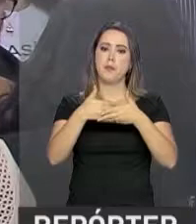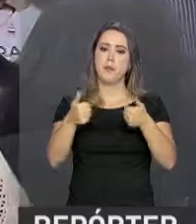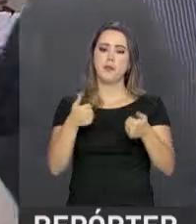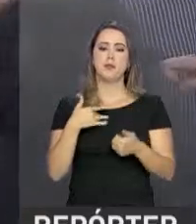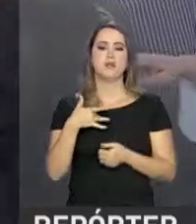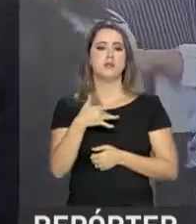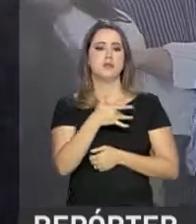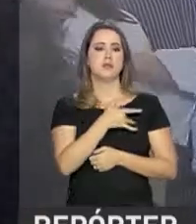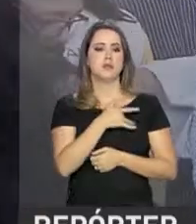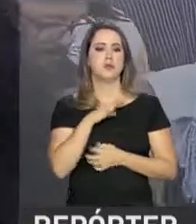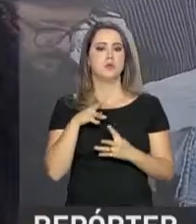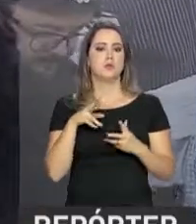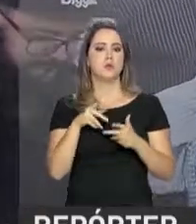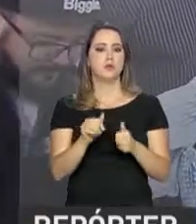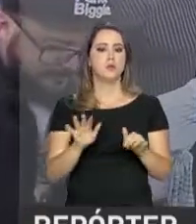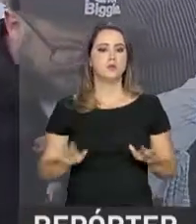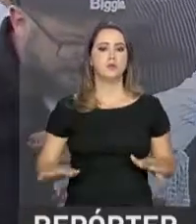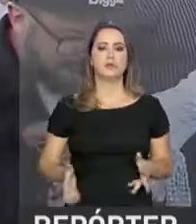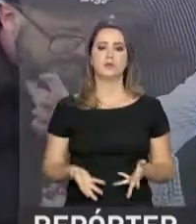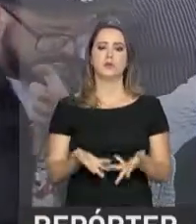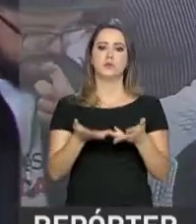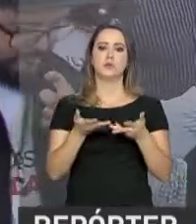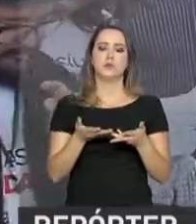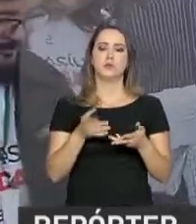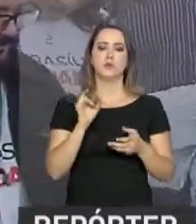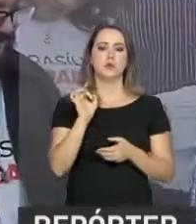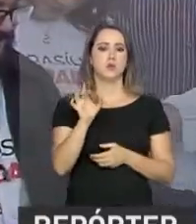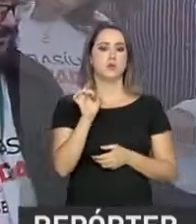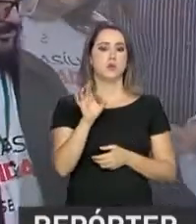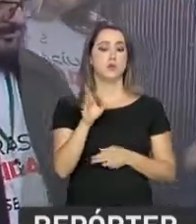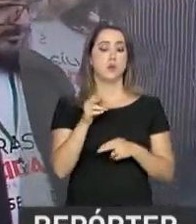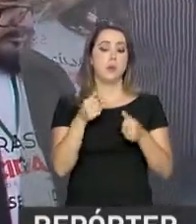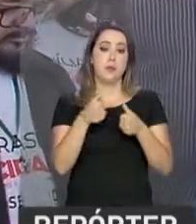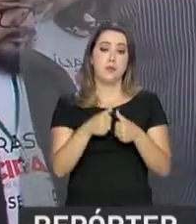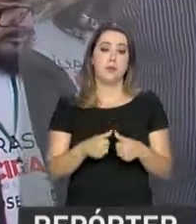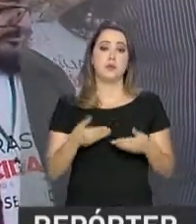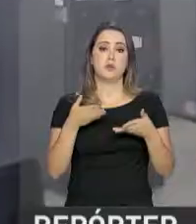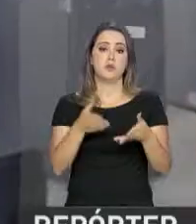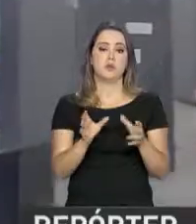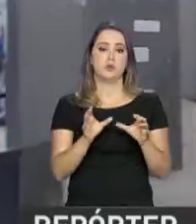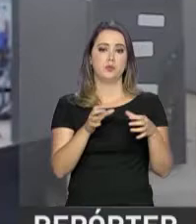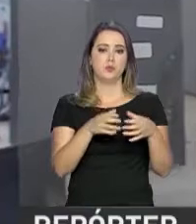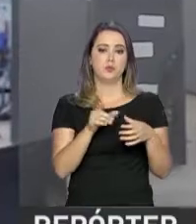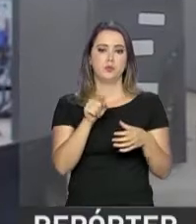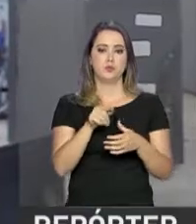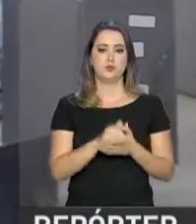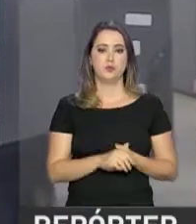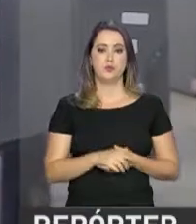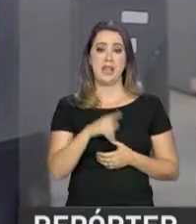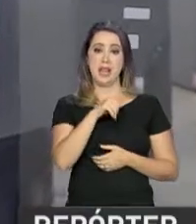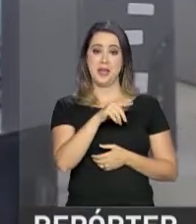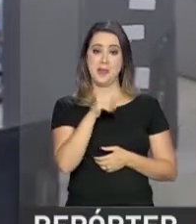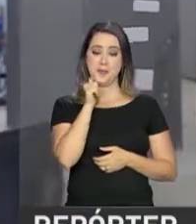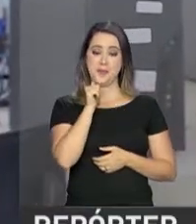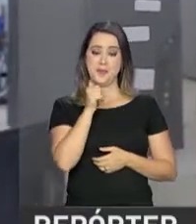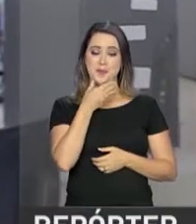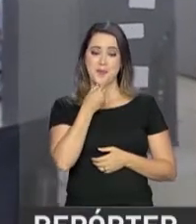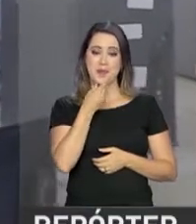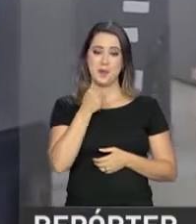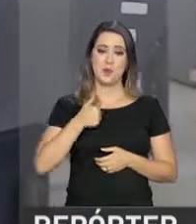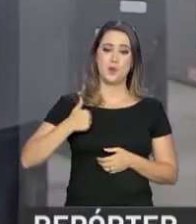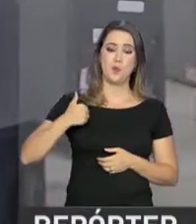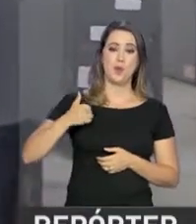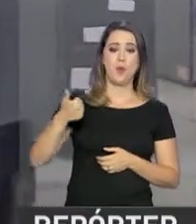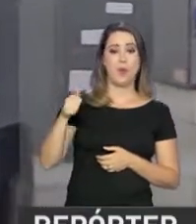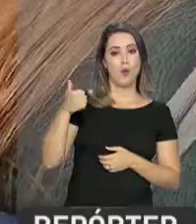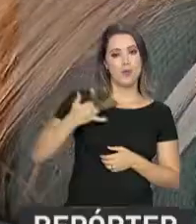saúde, tudo promovido exatamente, somente pela presença desses espaços. Caleb, que tem 11 anos e é estudante